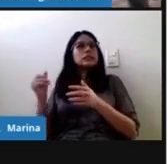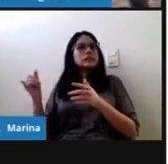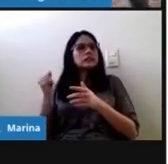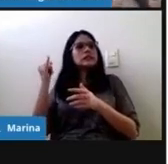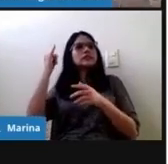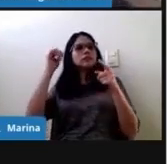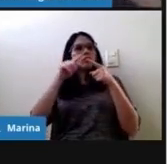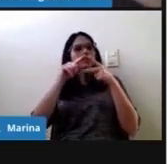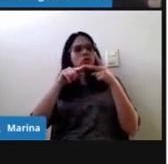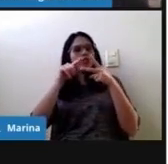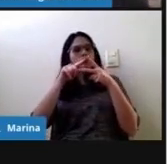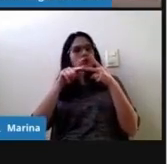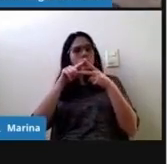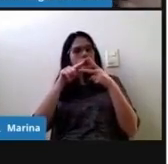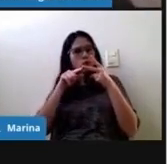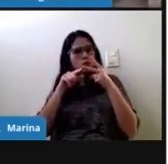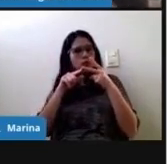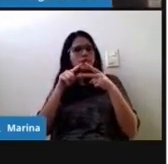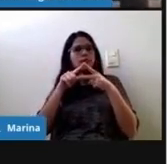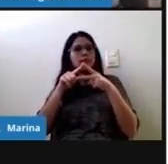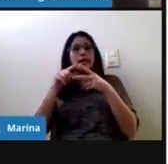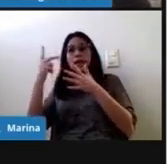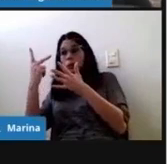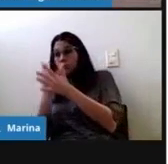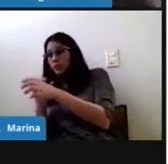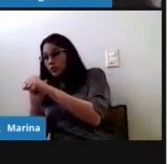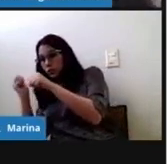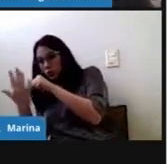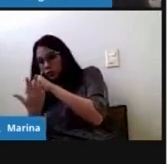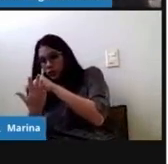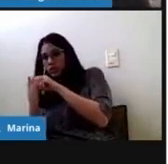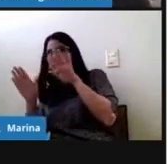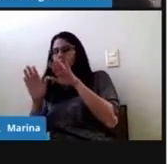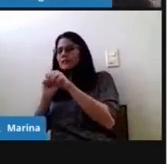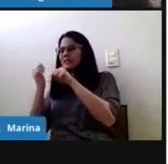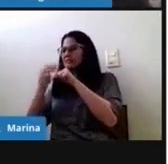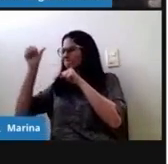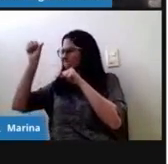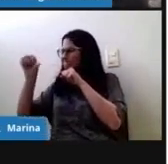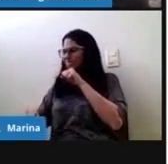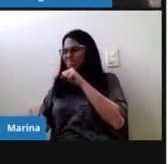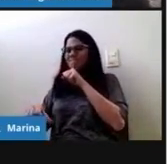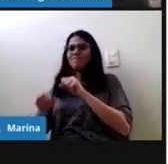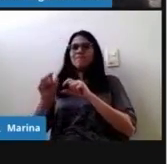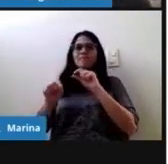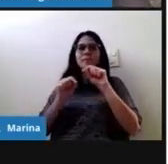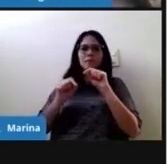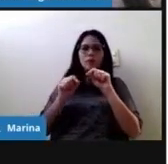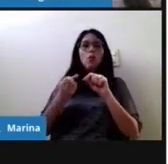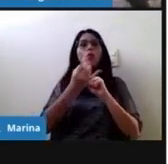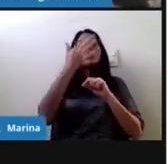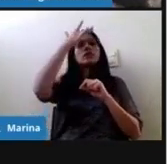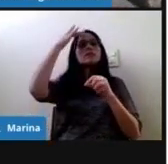né, seja ela ocorrência e agravamento da Covid, que foram as variáveis percentual da população vivendo em área